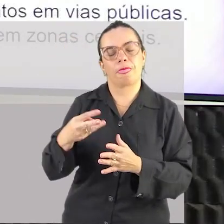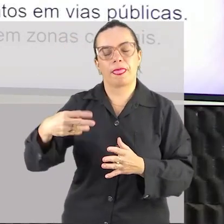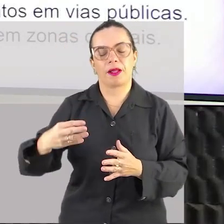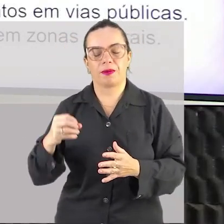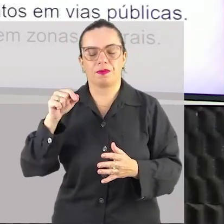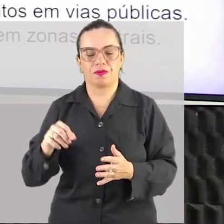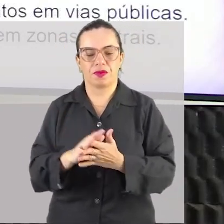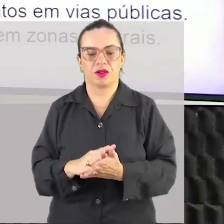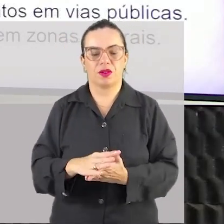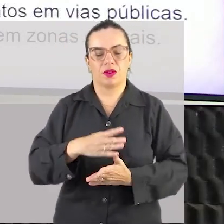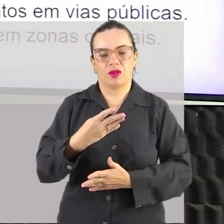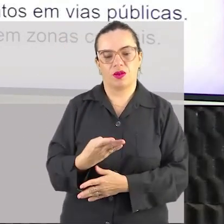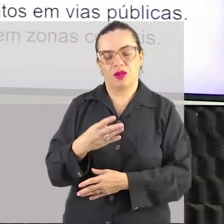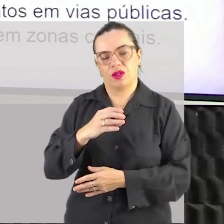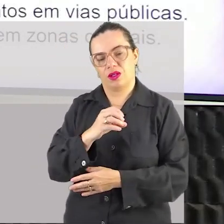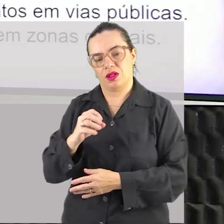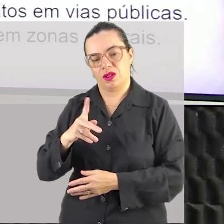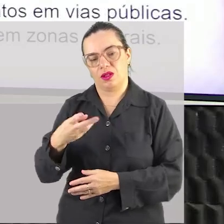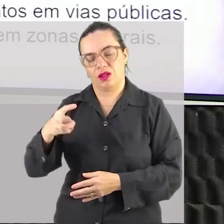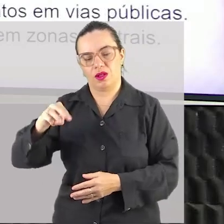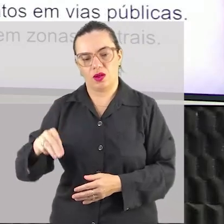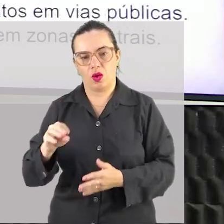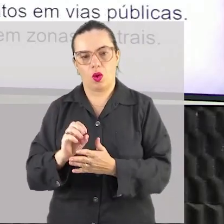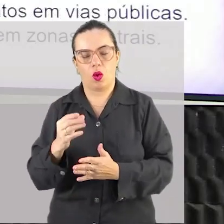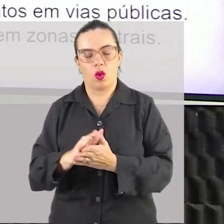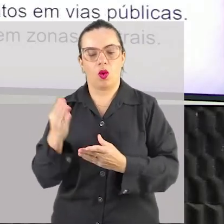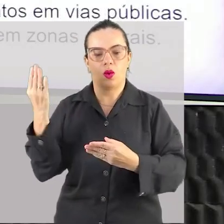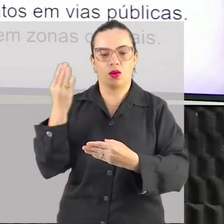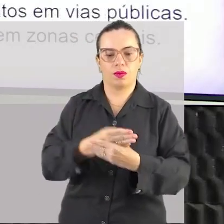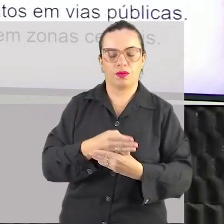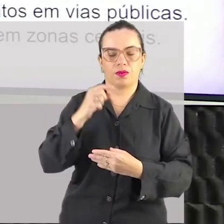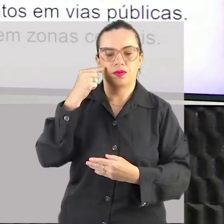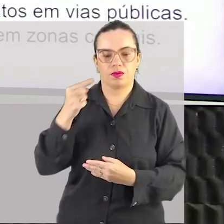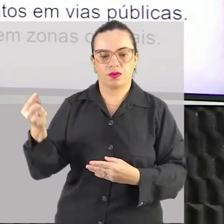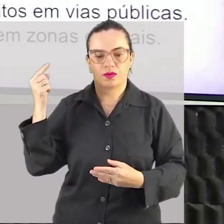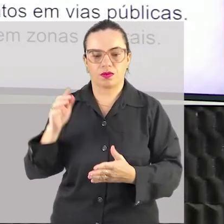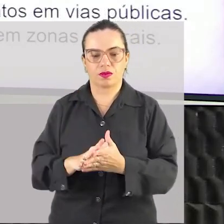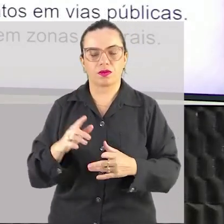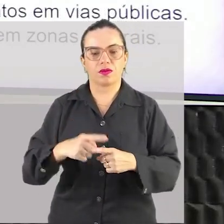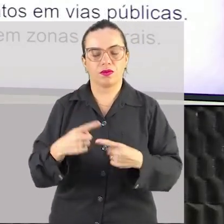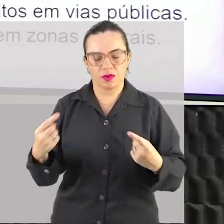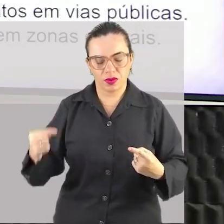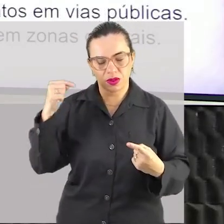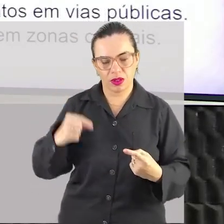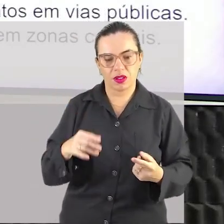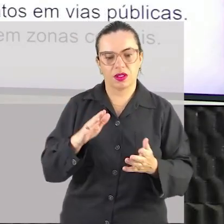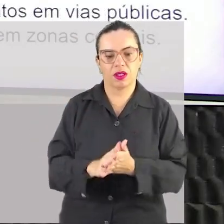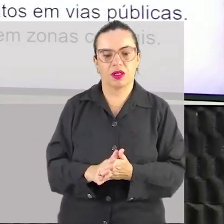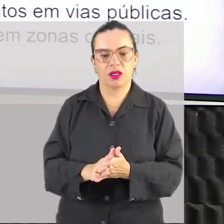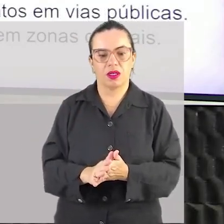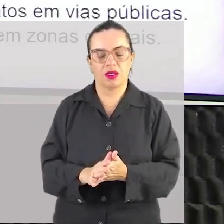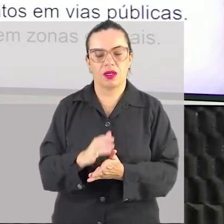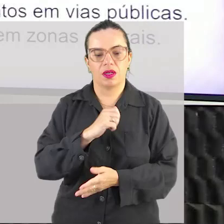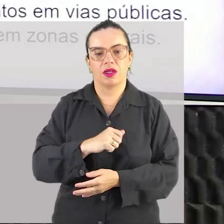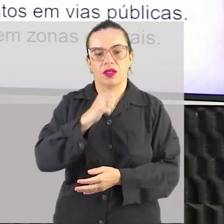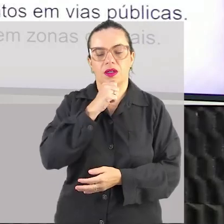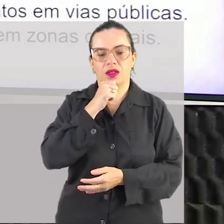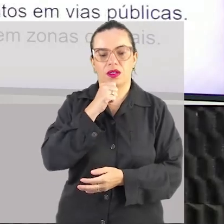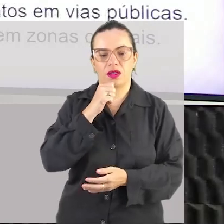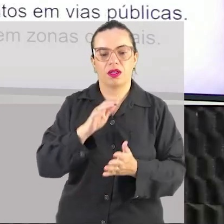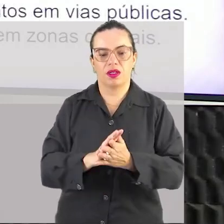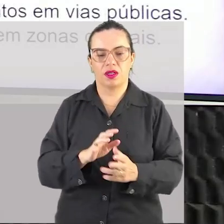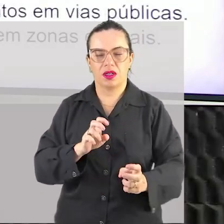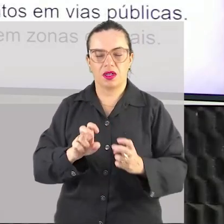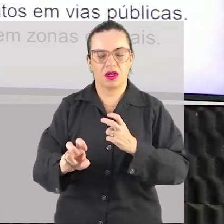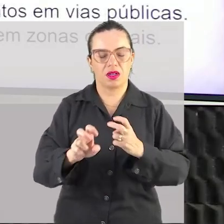metrô só para você ter uma ideia ou de táxi e mesmo assim o táxi vai ficar preso por portanto nos congestionamentos então o